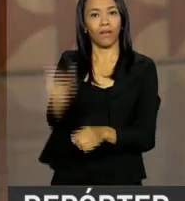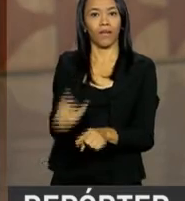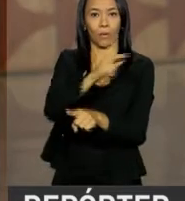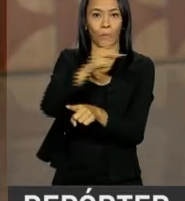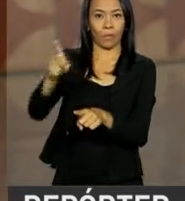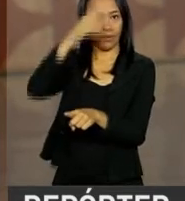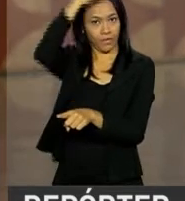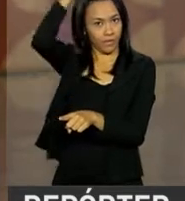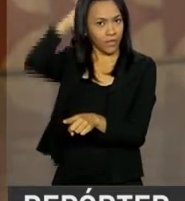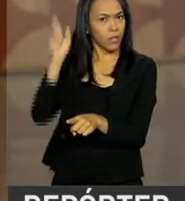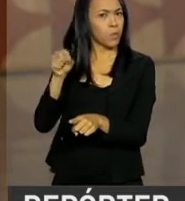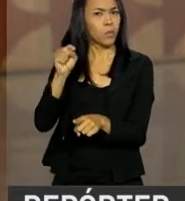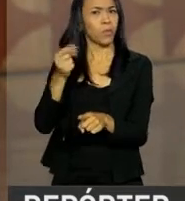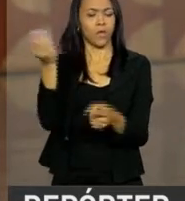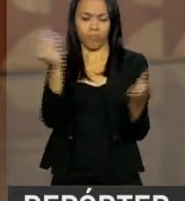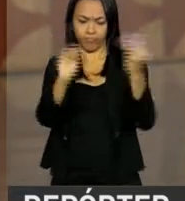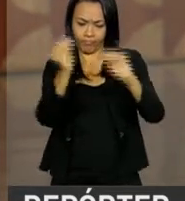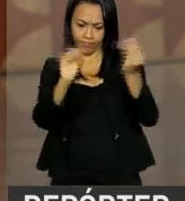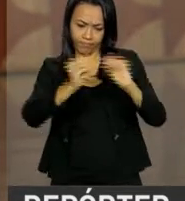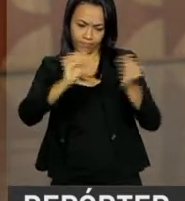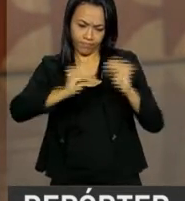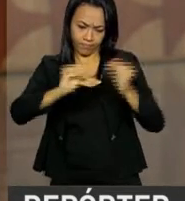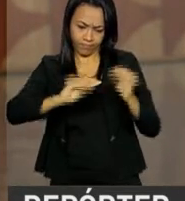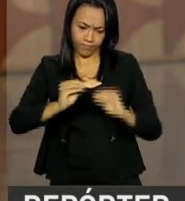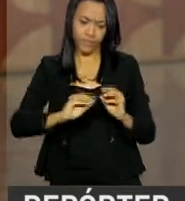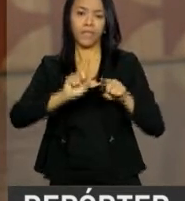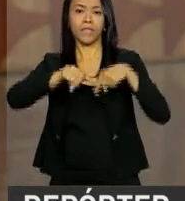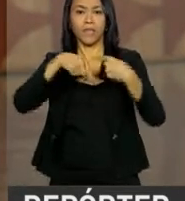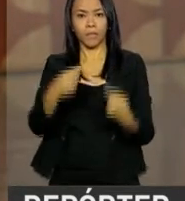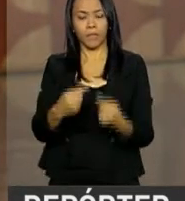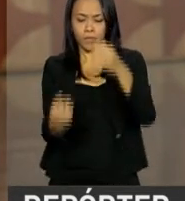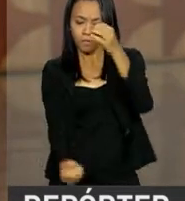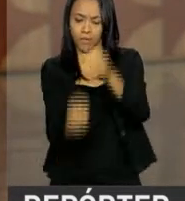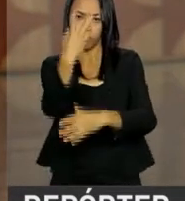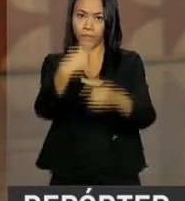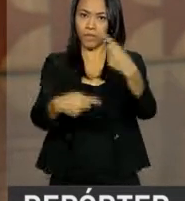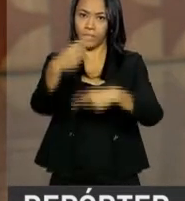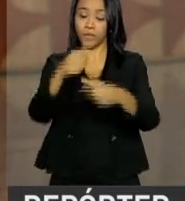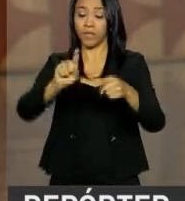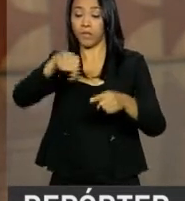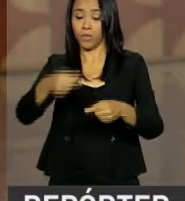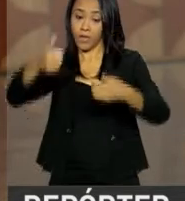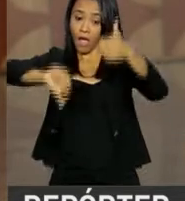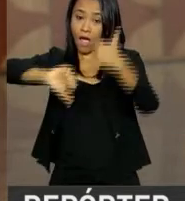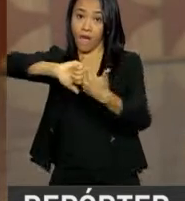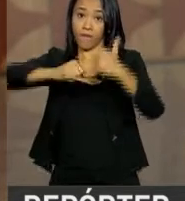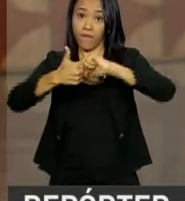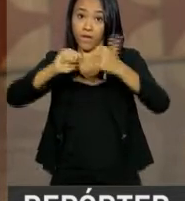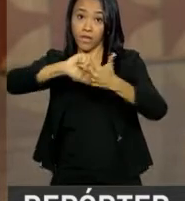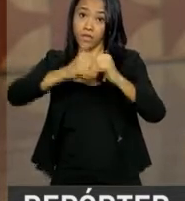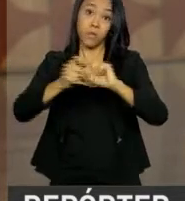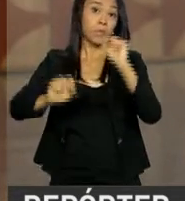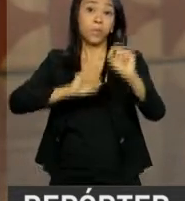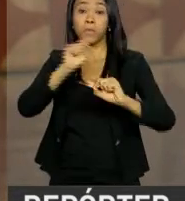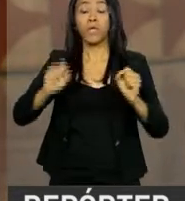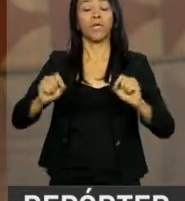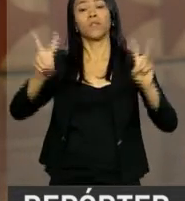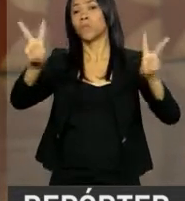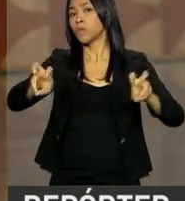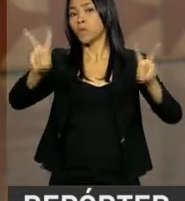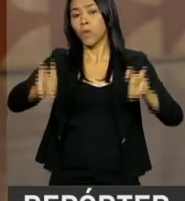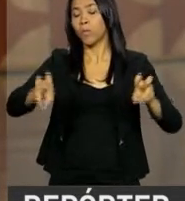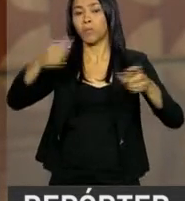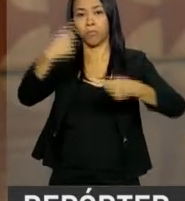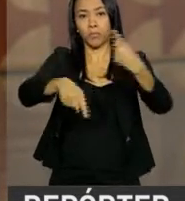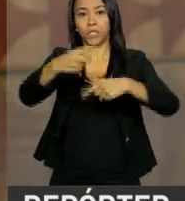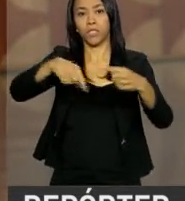formulação implementação e avaliação da política nacional de ciência tecnologia e inovação na última